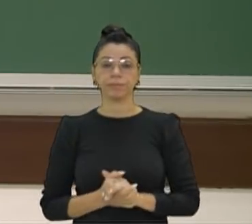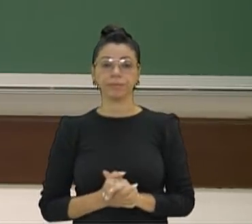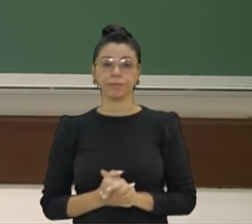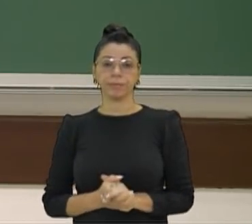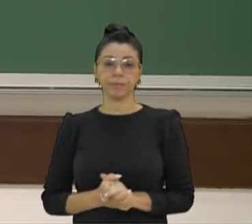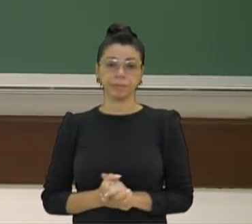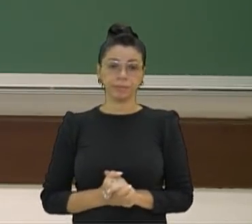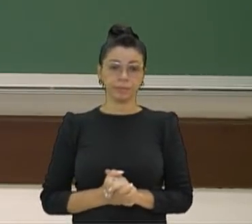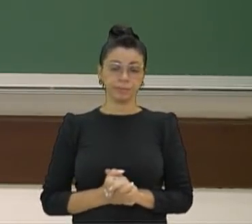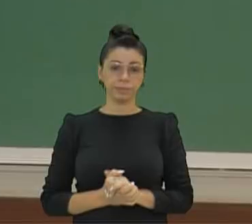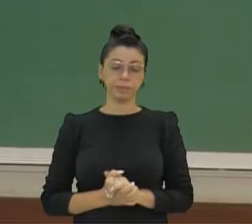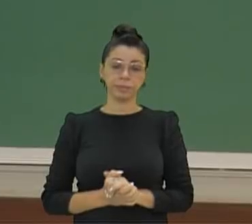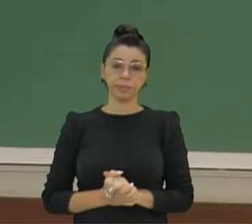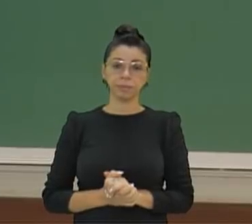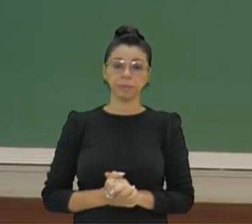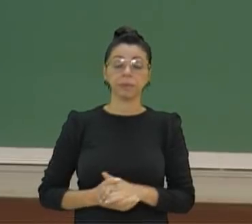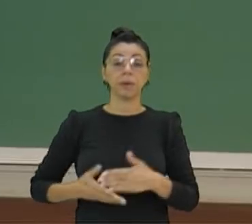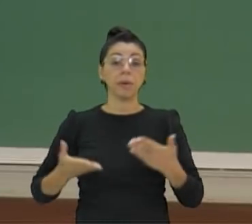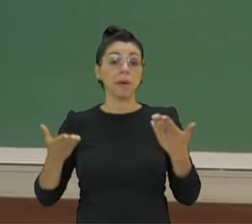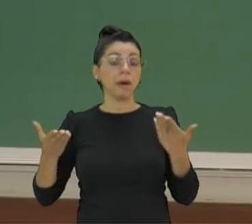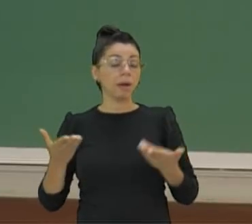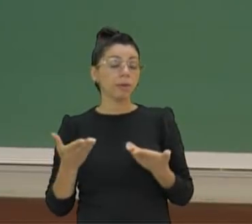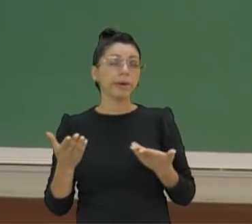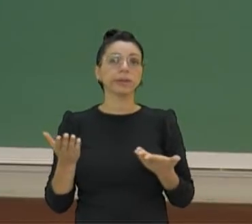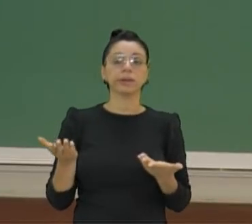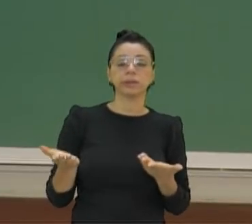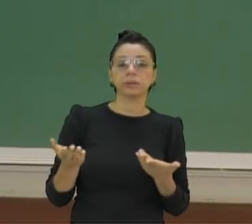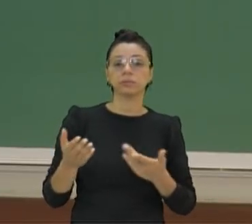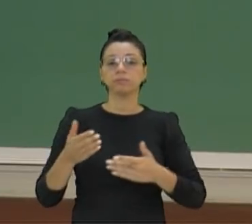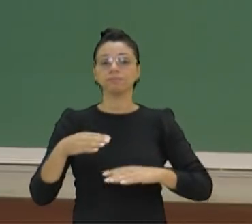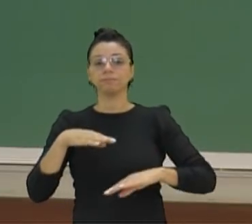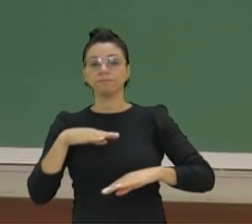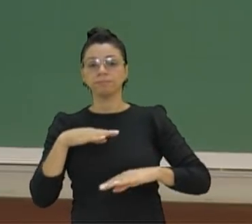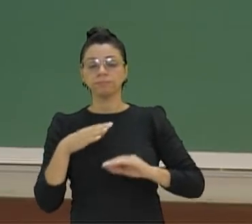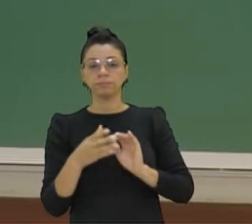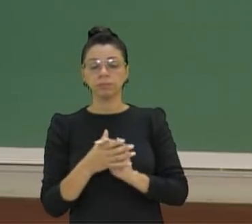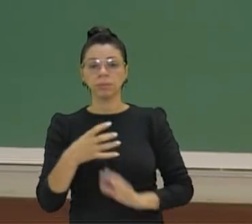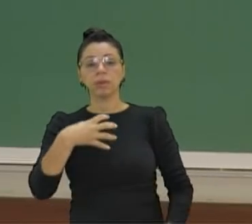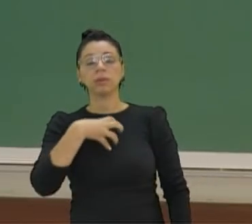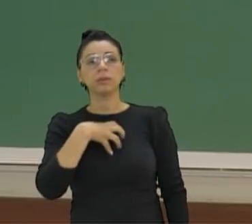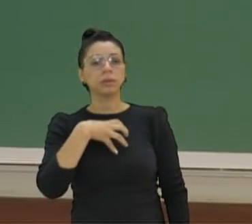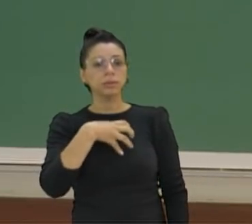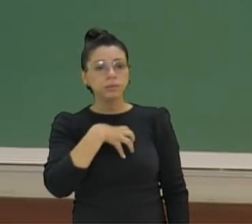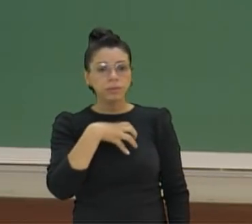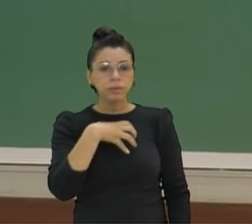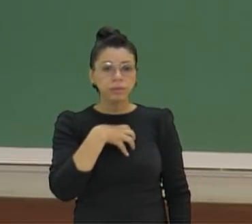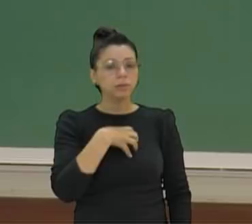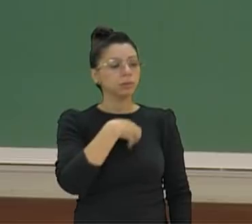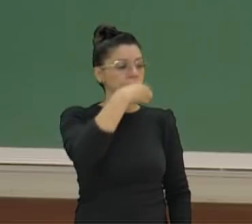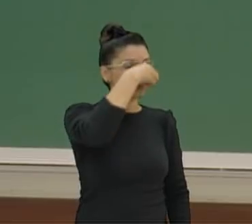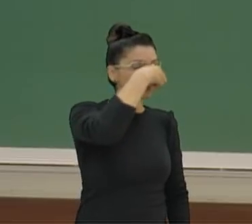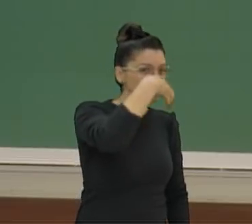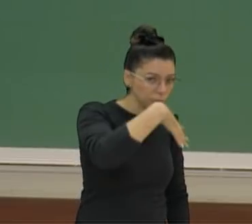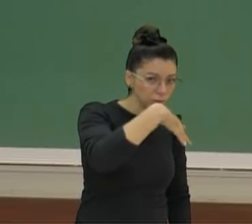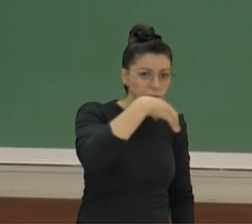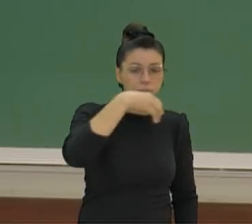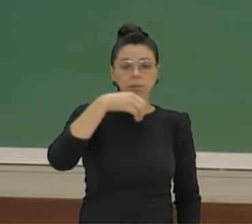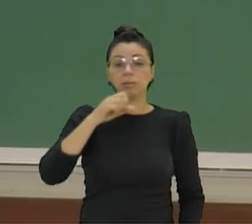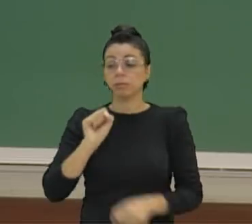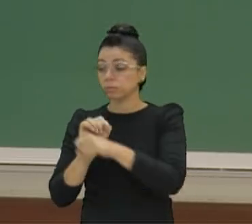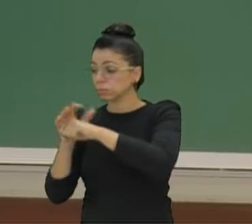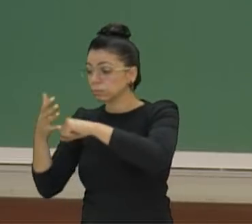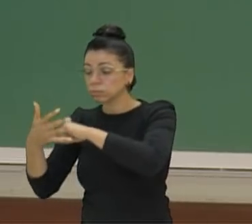Agora, num caso então de suspeita, a pessoa apresentou sintomas que a gente acabou de ver, seja de gripe, né, ou seja de